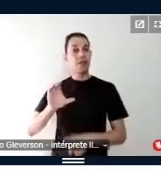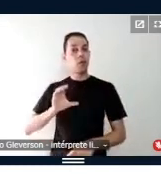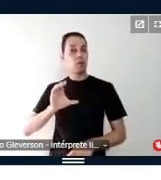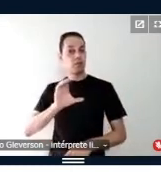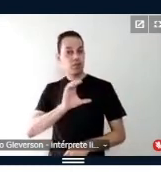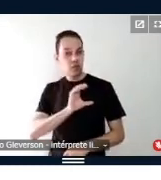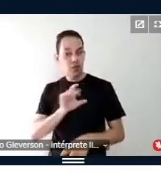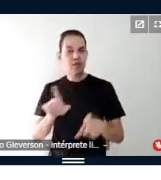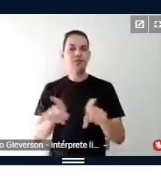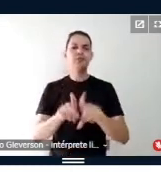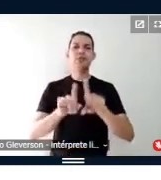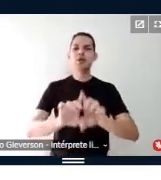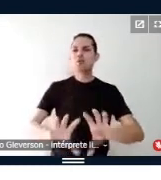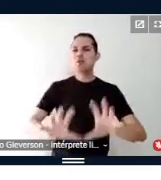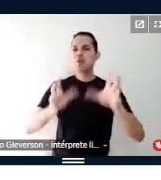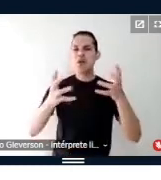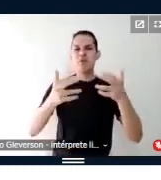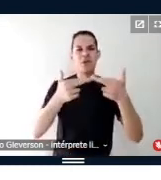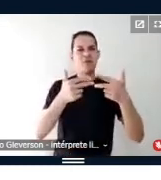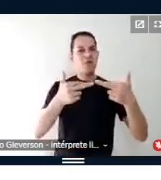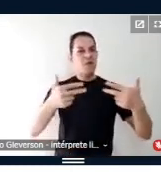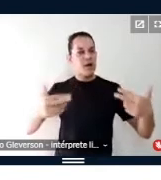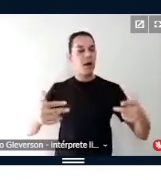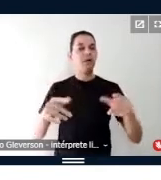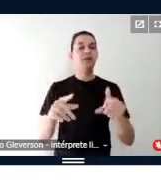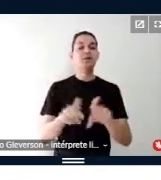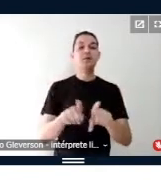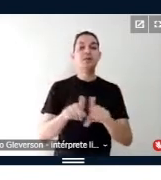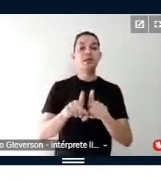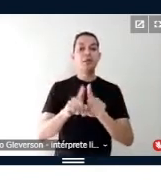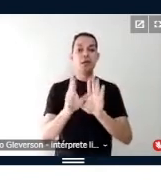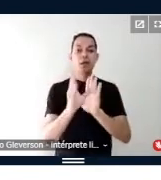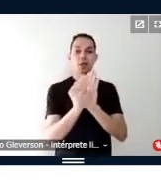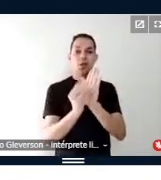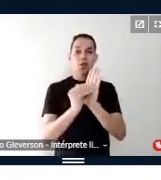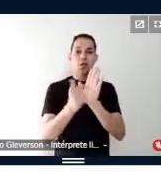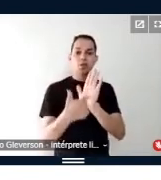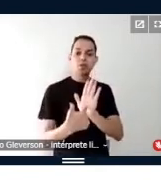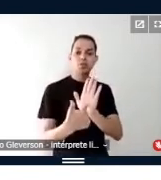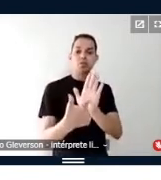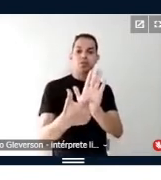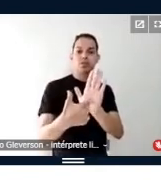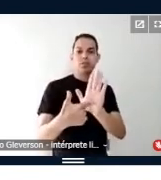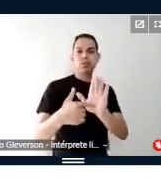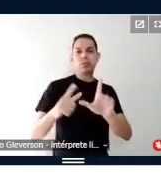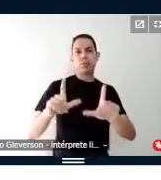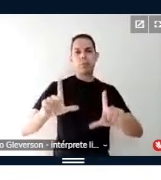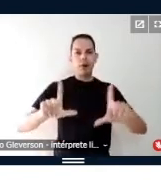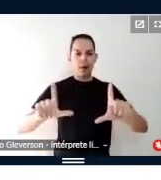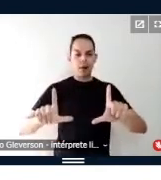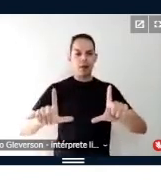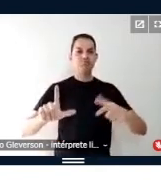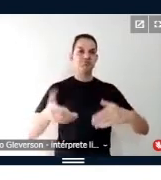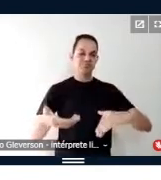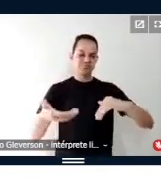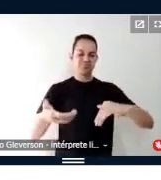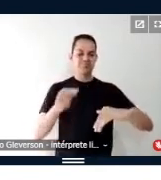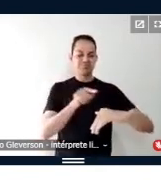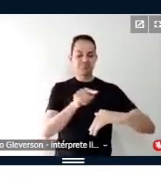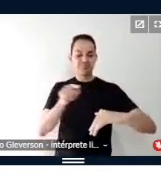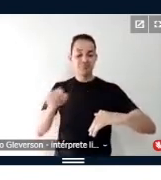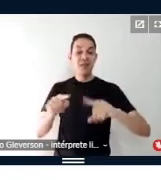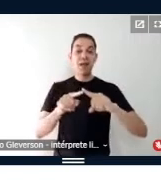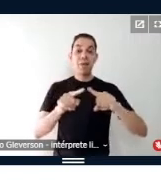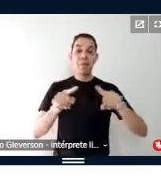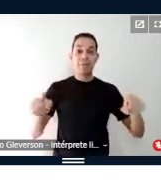eventos diversos e no conteúdo transmitido pelas TVs legislativas, mas eles não focam